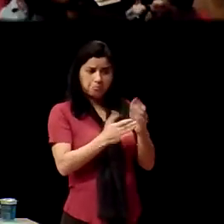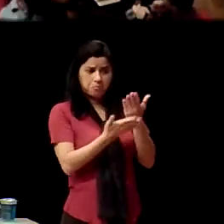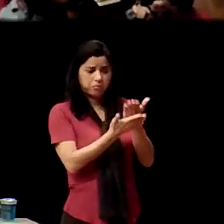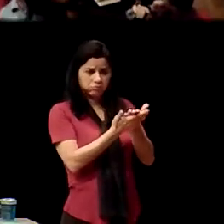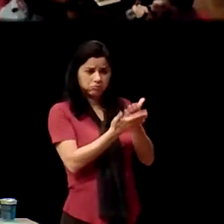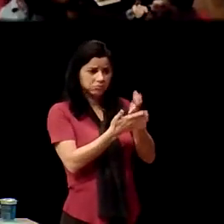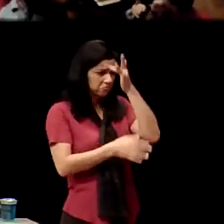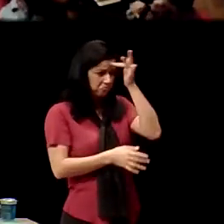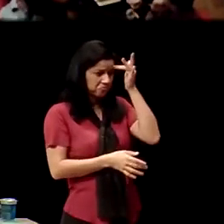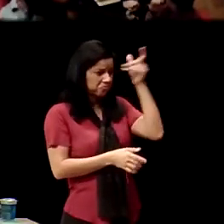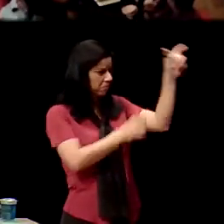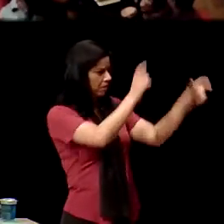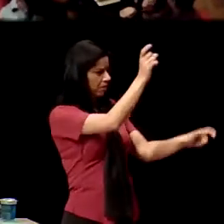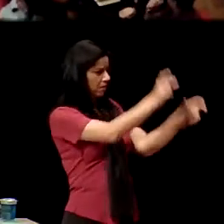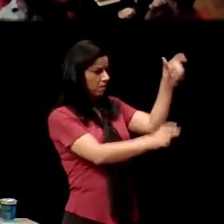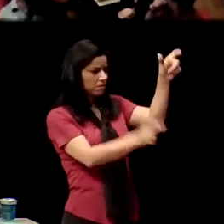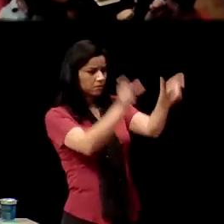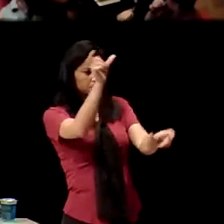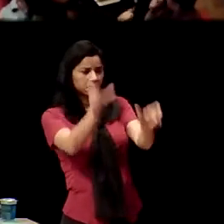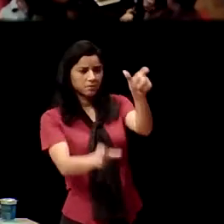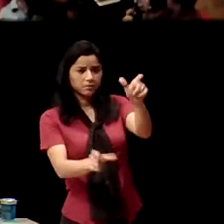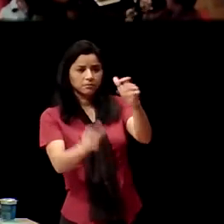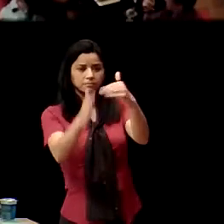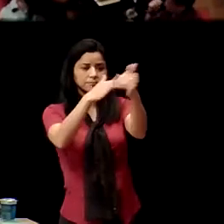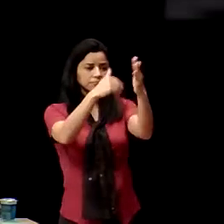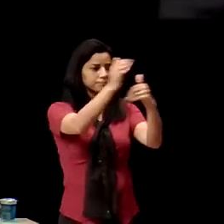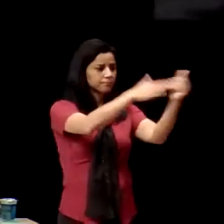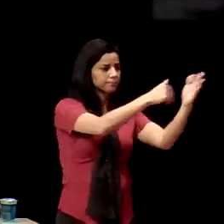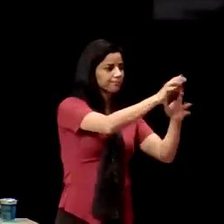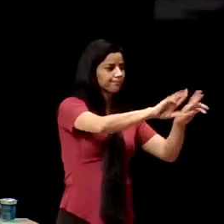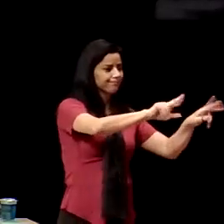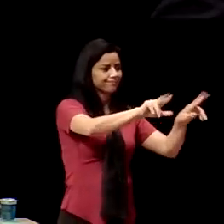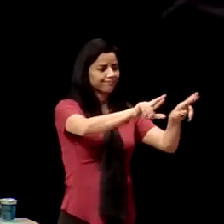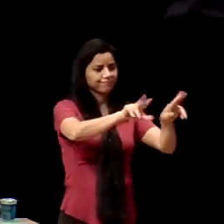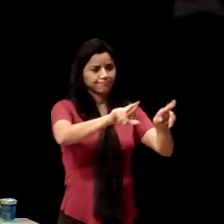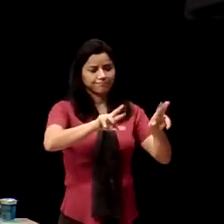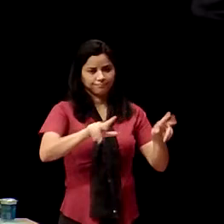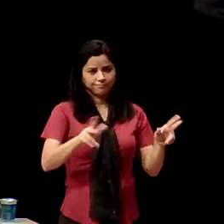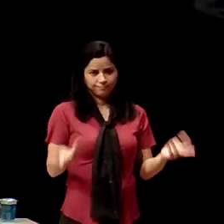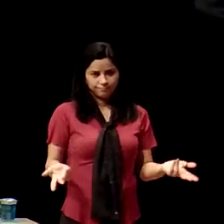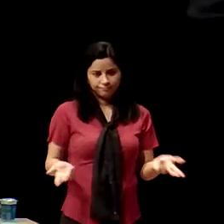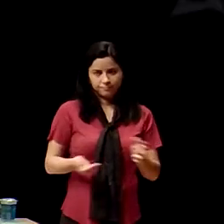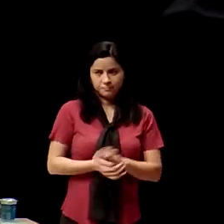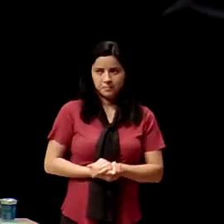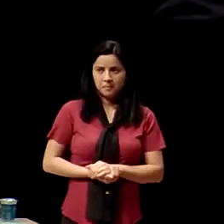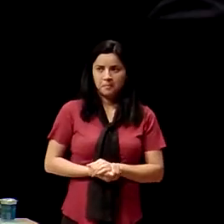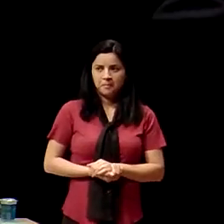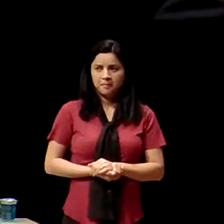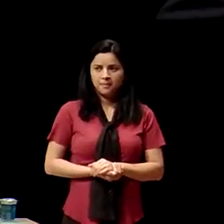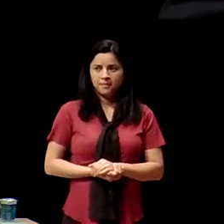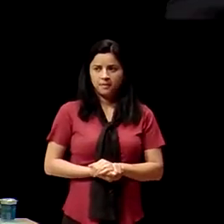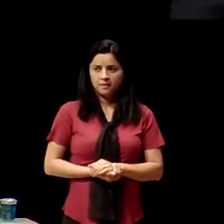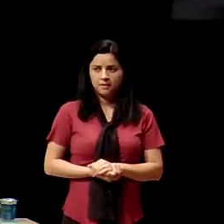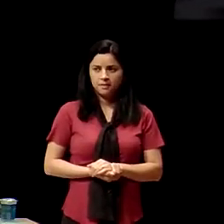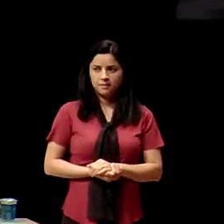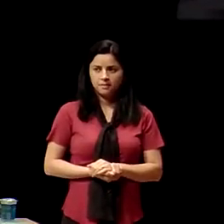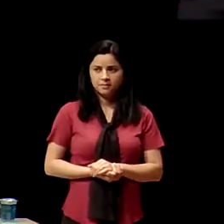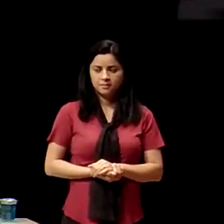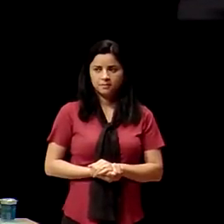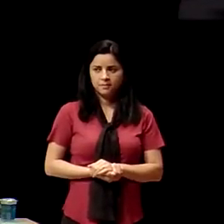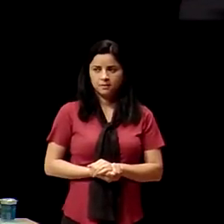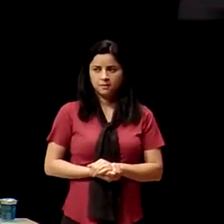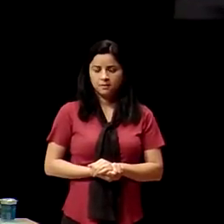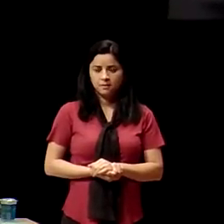de profissões diferentes. So at university level, social pedagogy